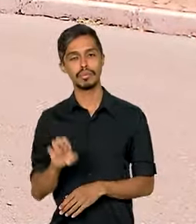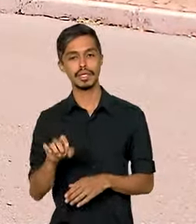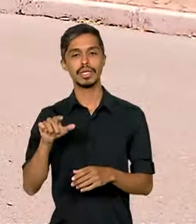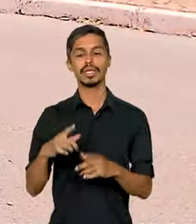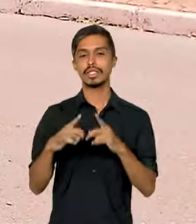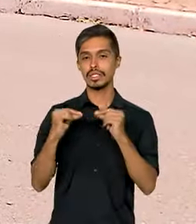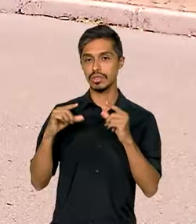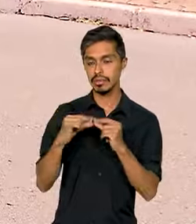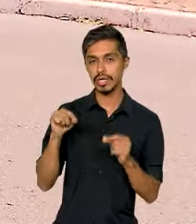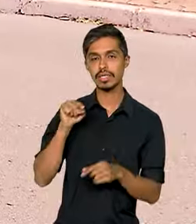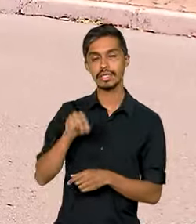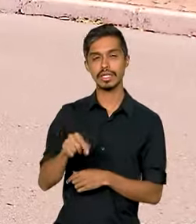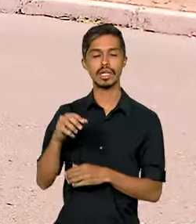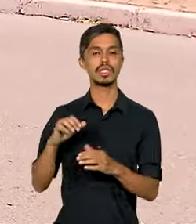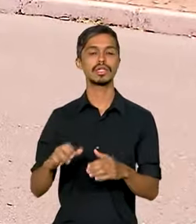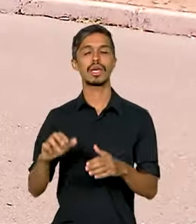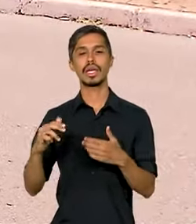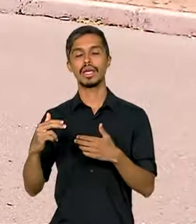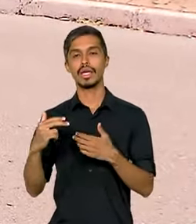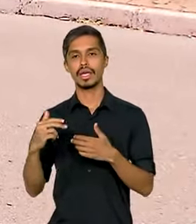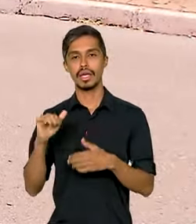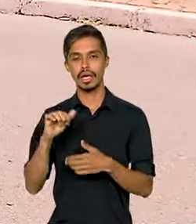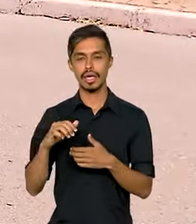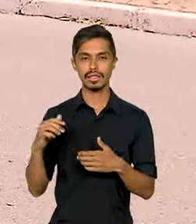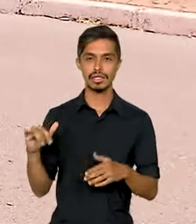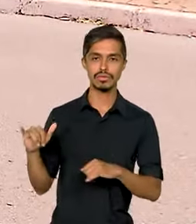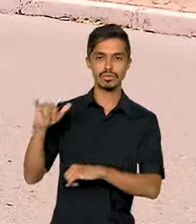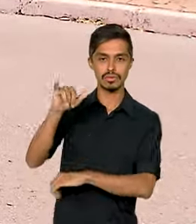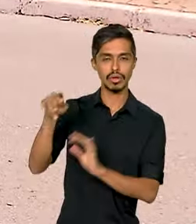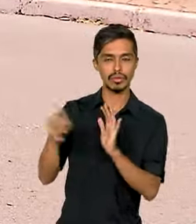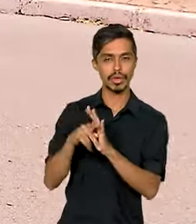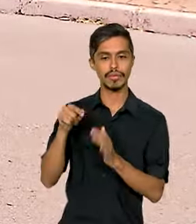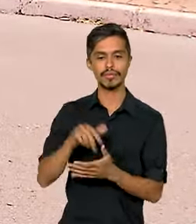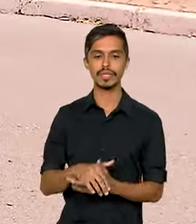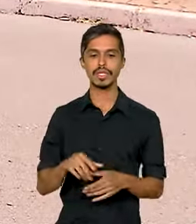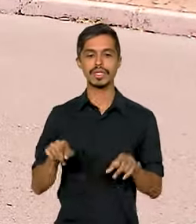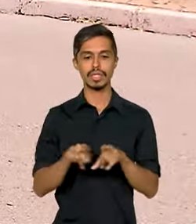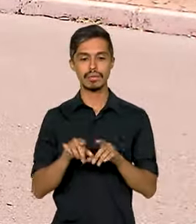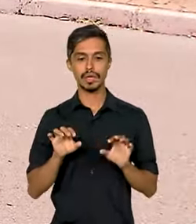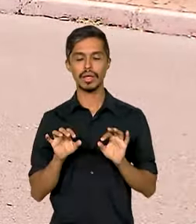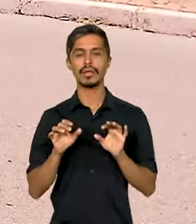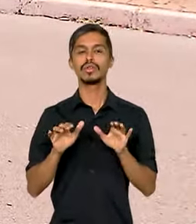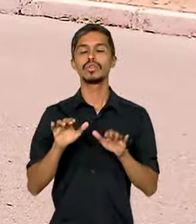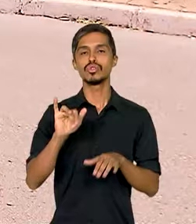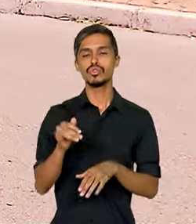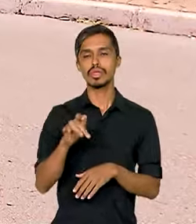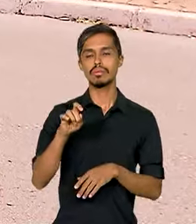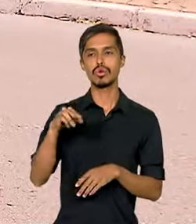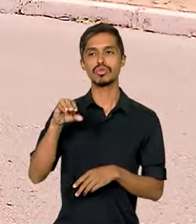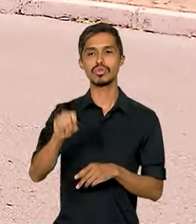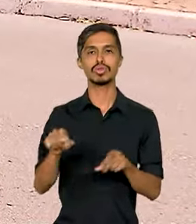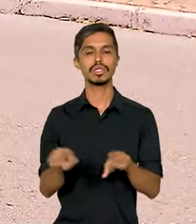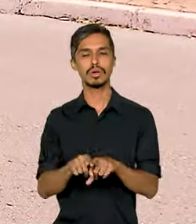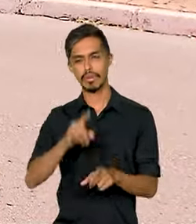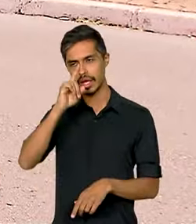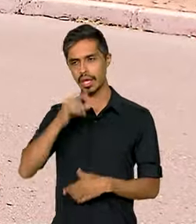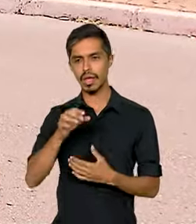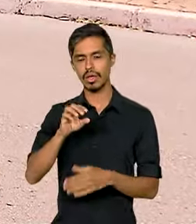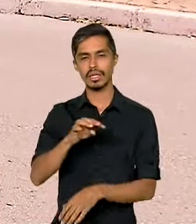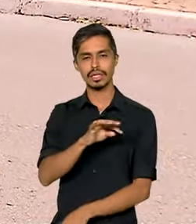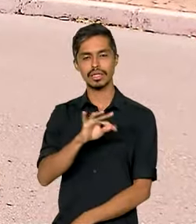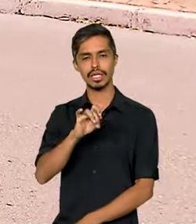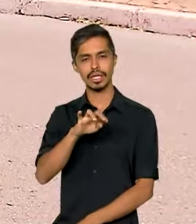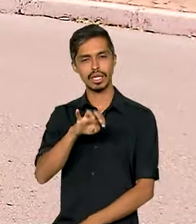e contou também com as presenças do ministro da Defesa, José Múcio, e do comandante da Aeronáutica,